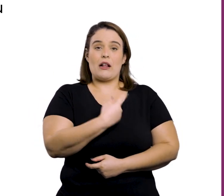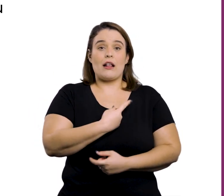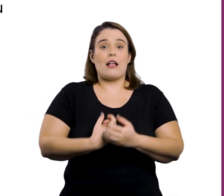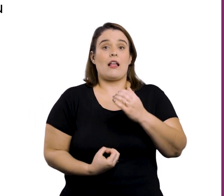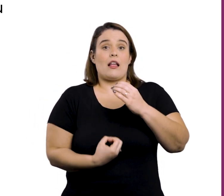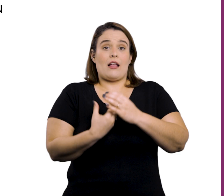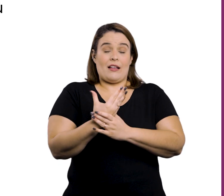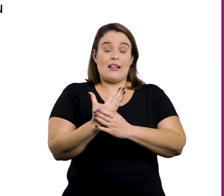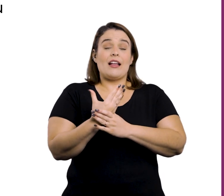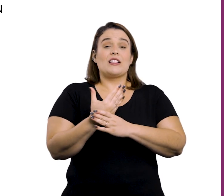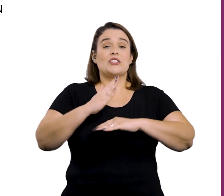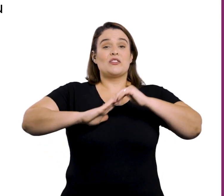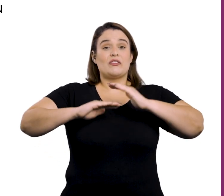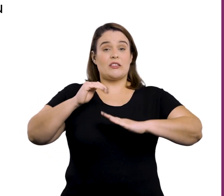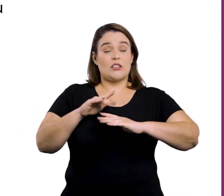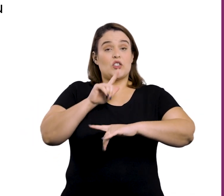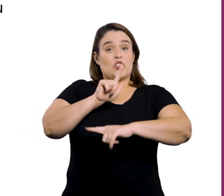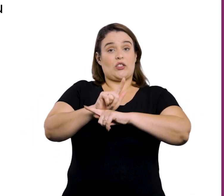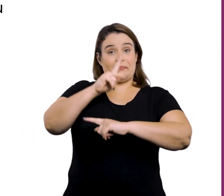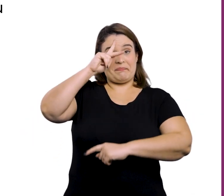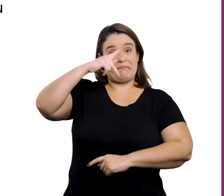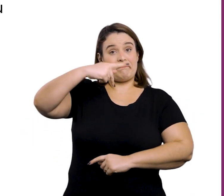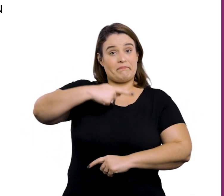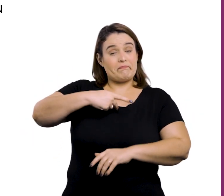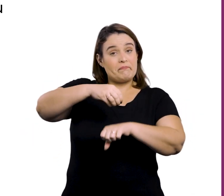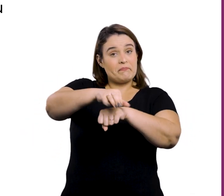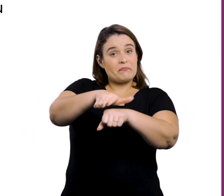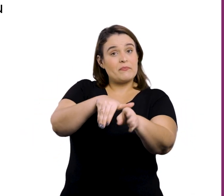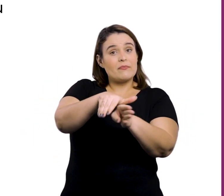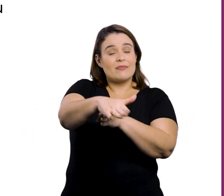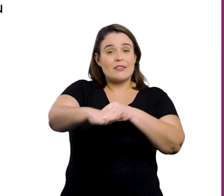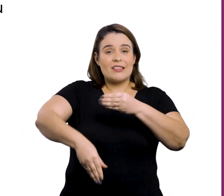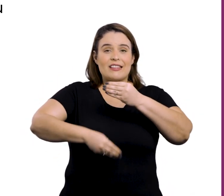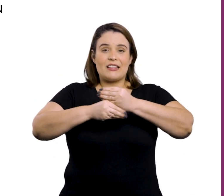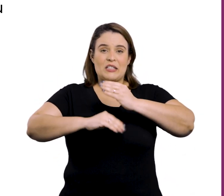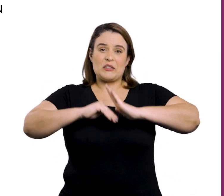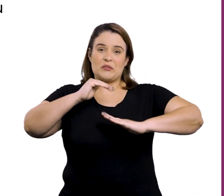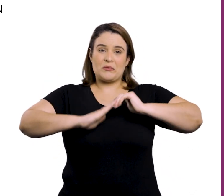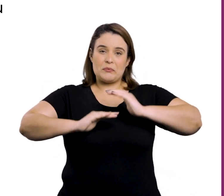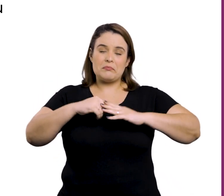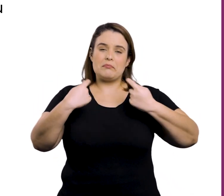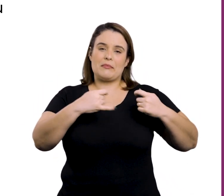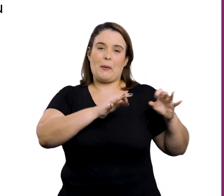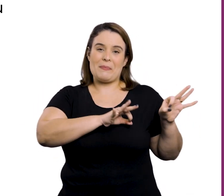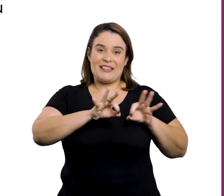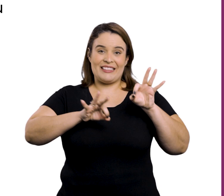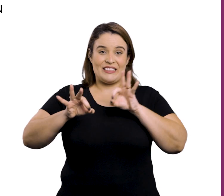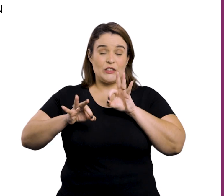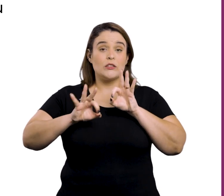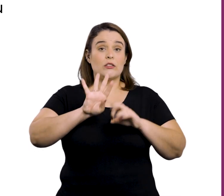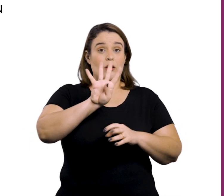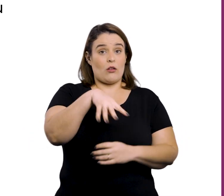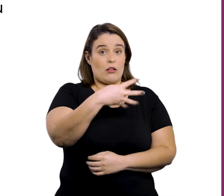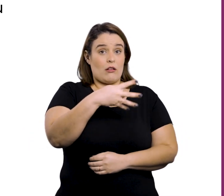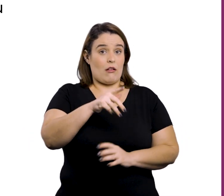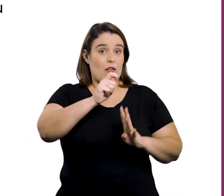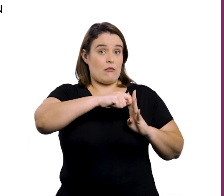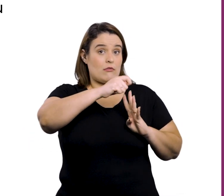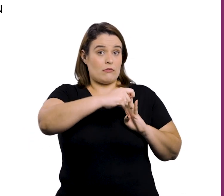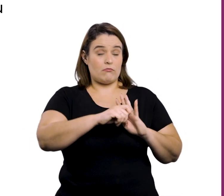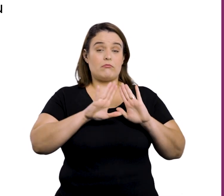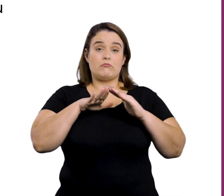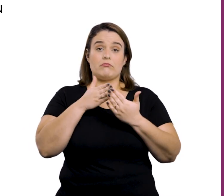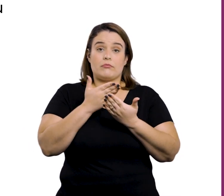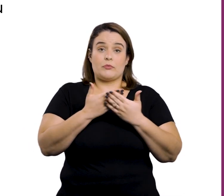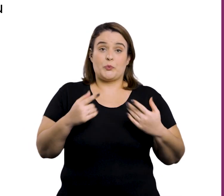de promovermos as atividades autogestionadas. Indicamos que sejam incorporadas as atividades a serem planejadas